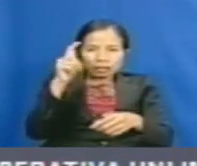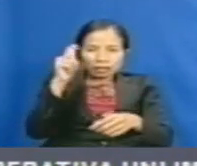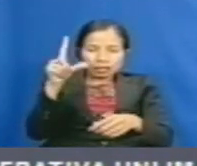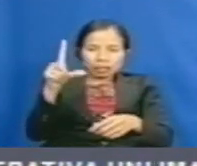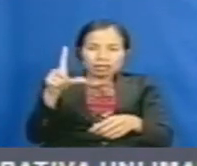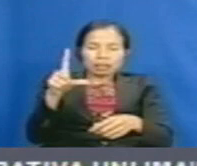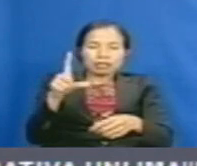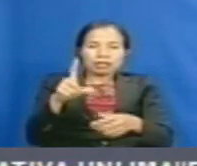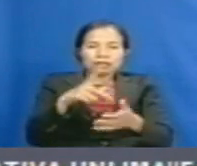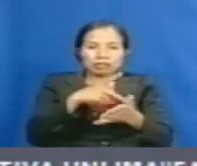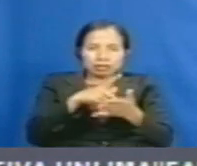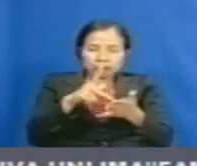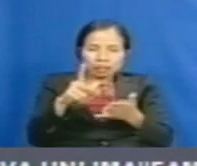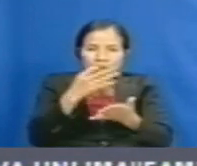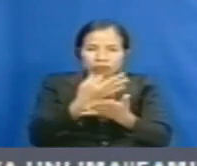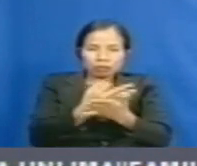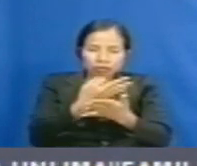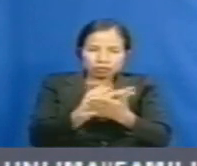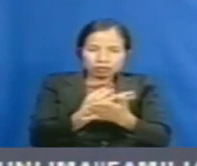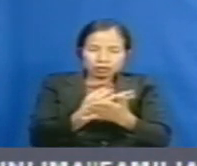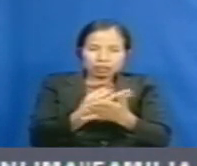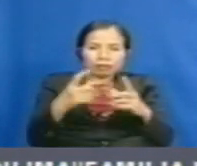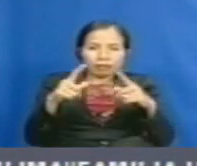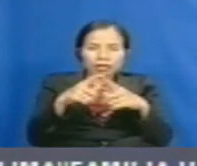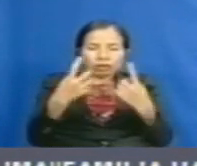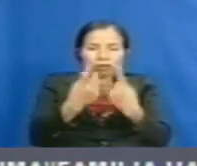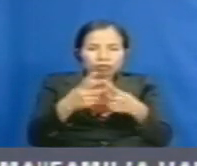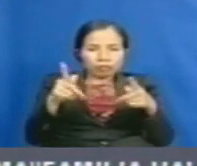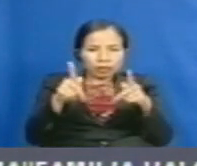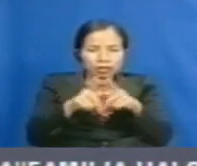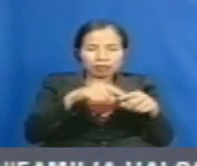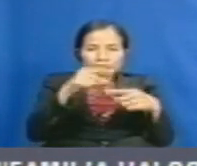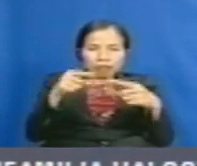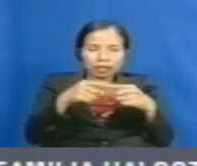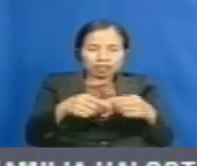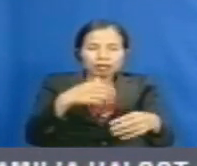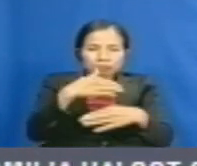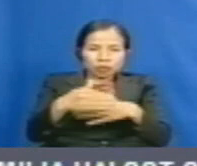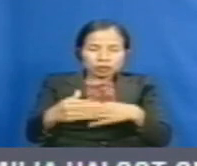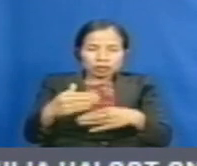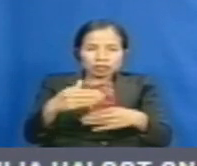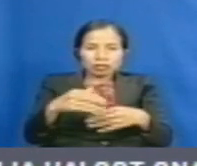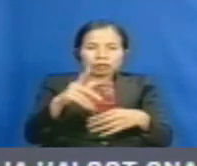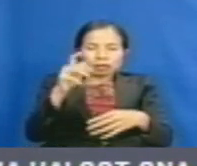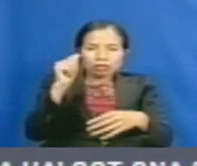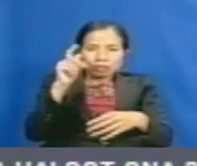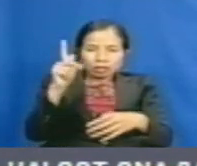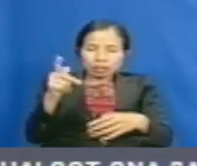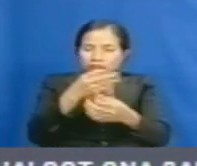ao pagamento ba companhia o ainda processo e a comissão anticorrupção remata